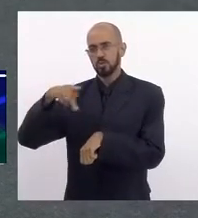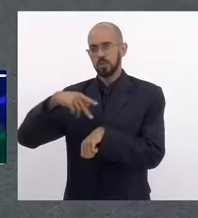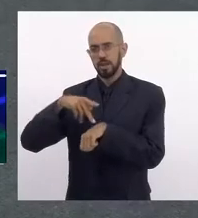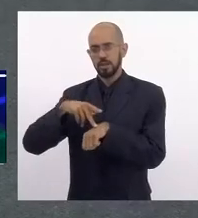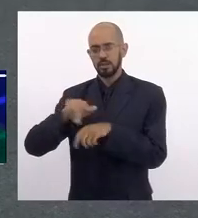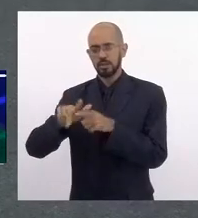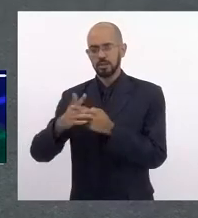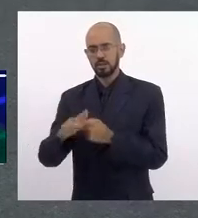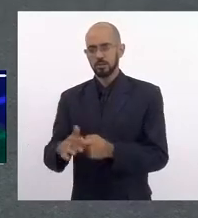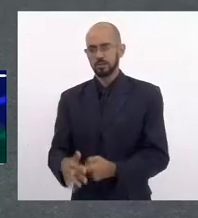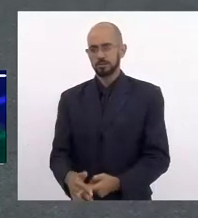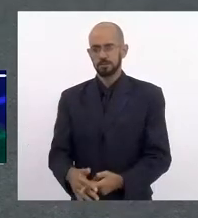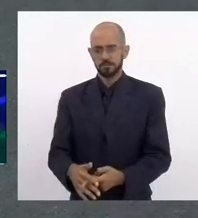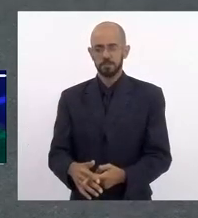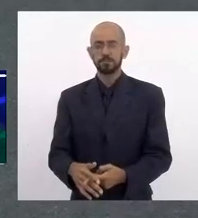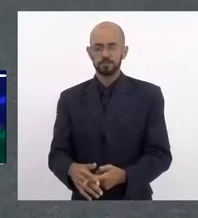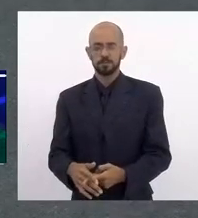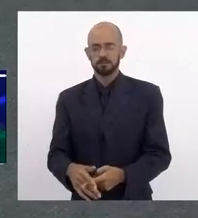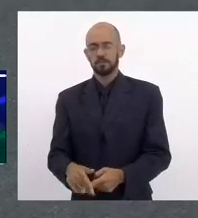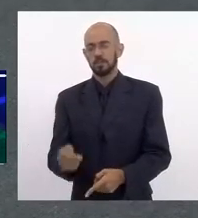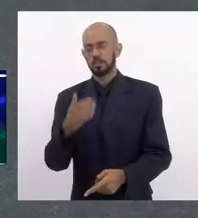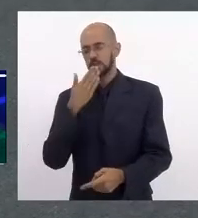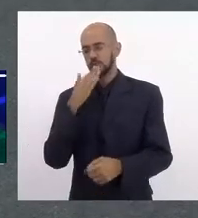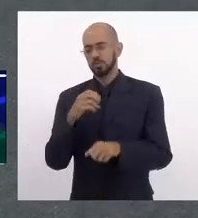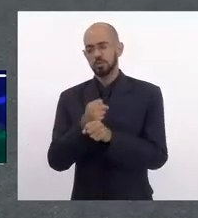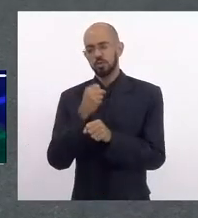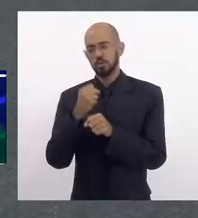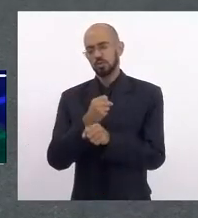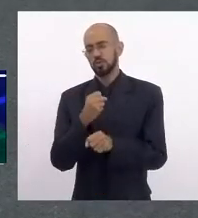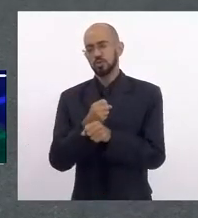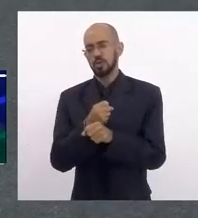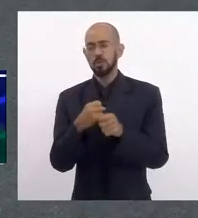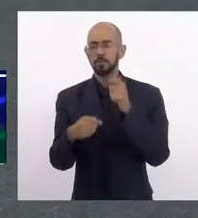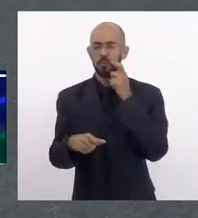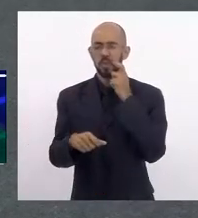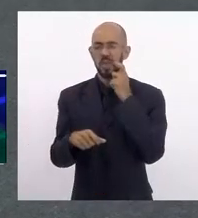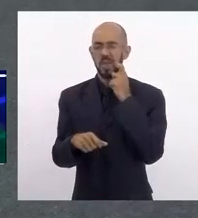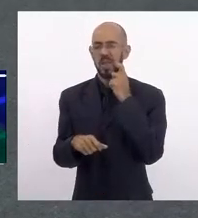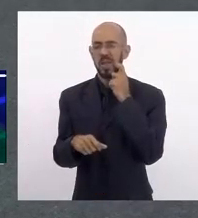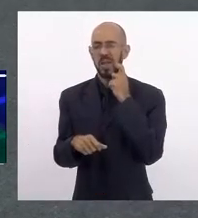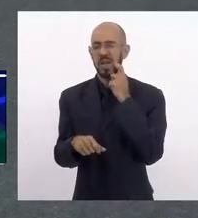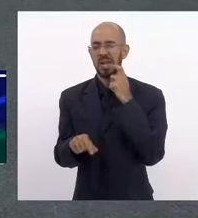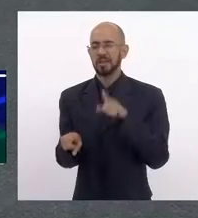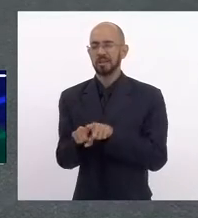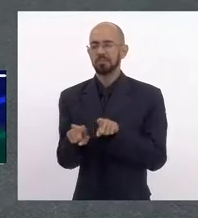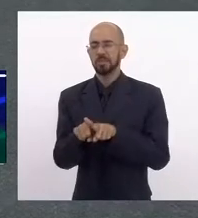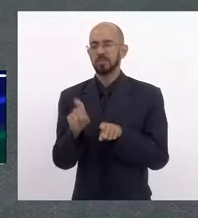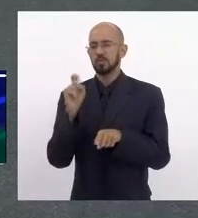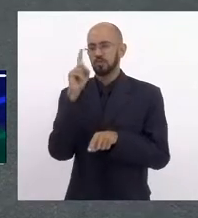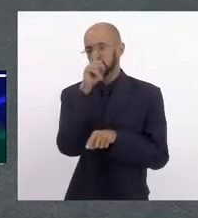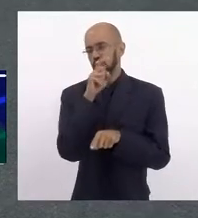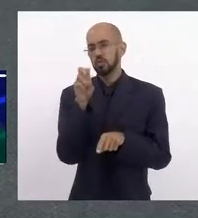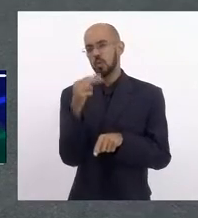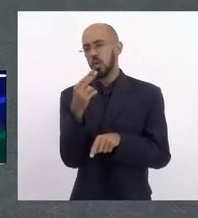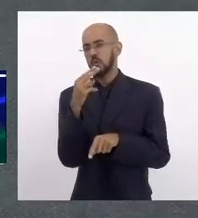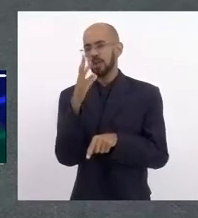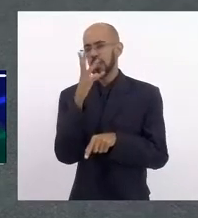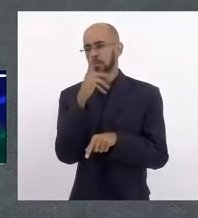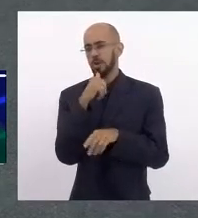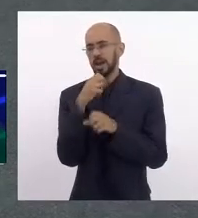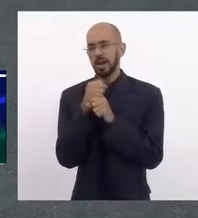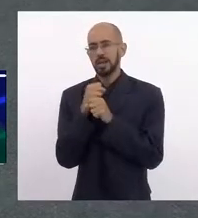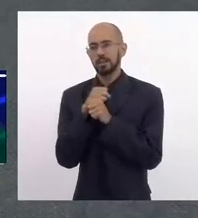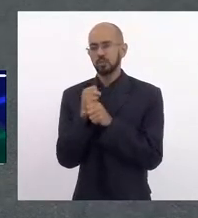aperfeiçoou nesse tipo de construção, e muito difícil, ou pelo menos levará anos para que a gente